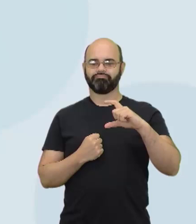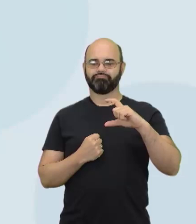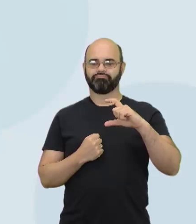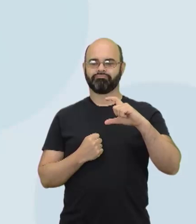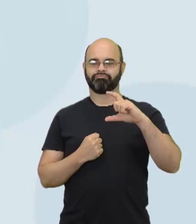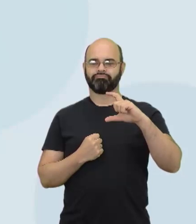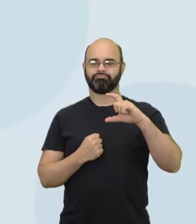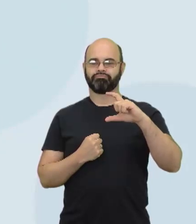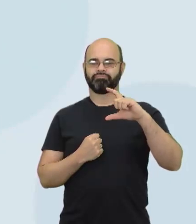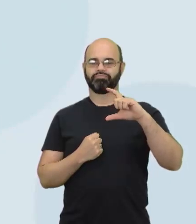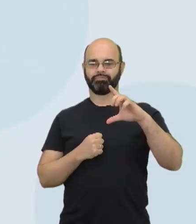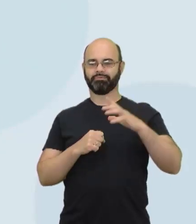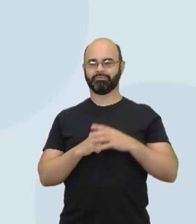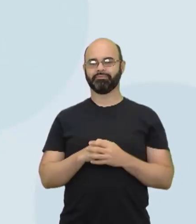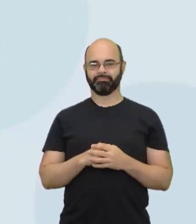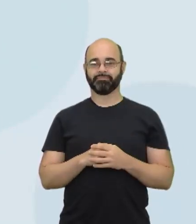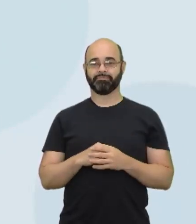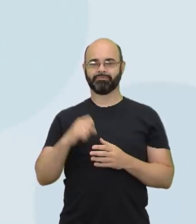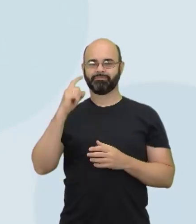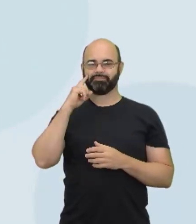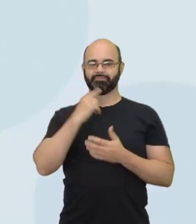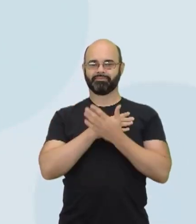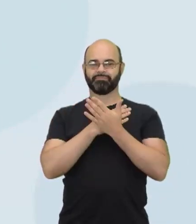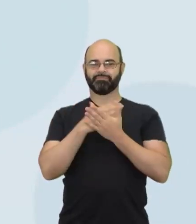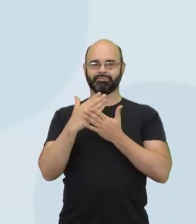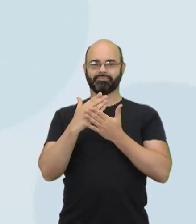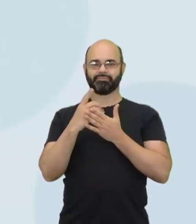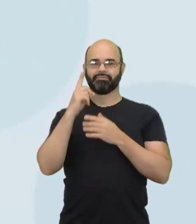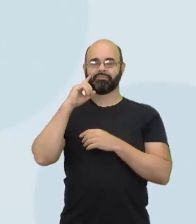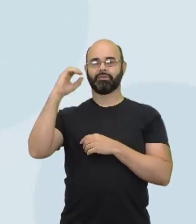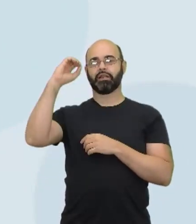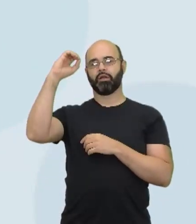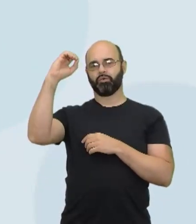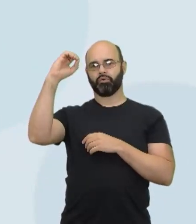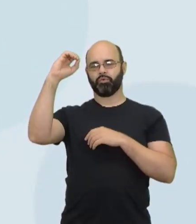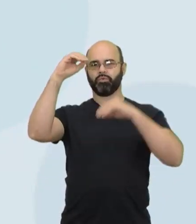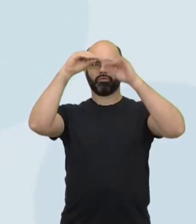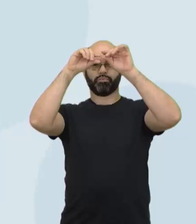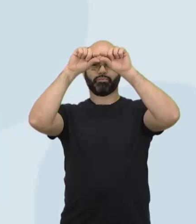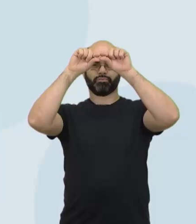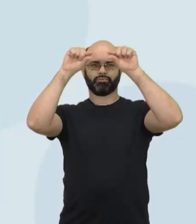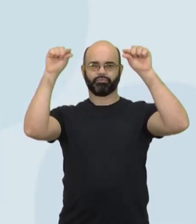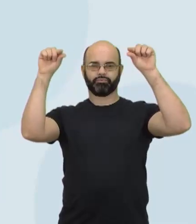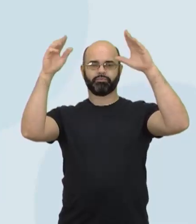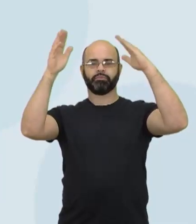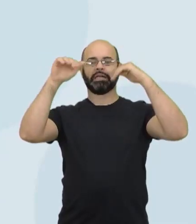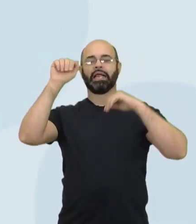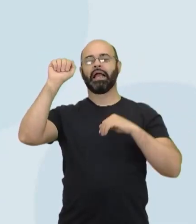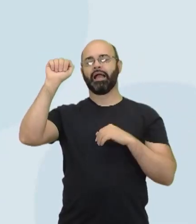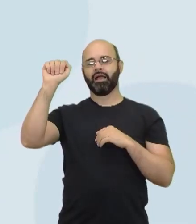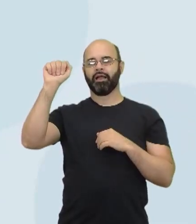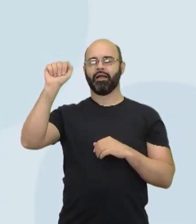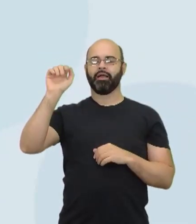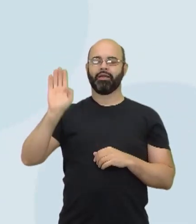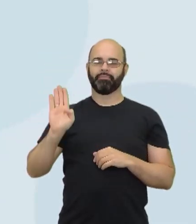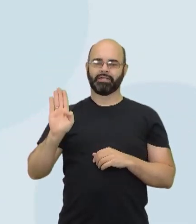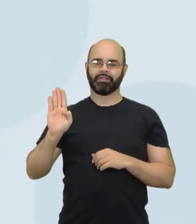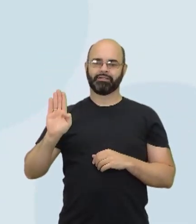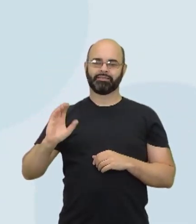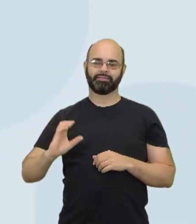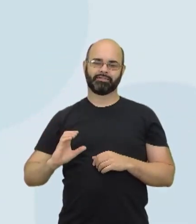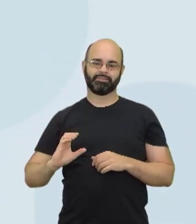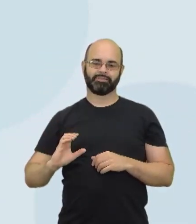só lembrar aí das letrinhas aí. Começa lá no O, na superfície, né? Depois vai indo para o A, B e o